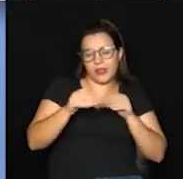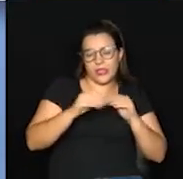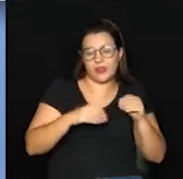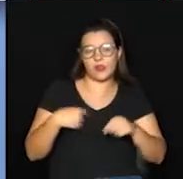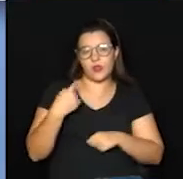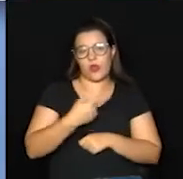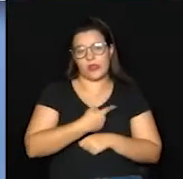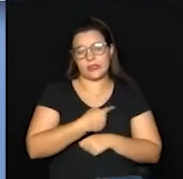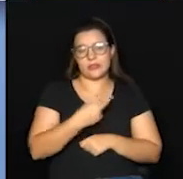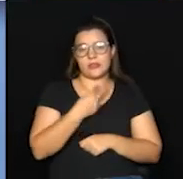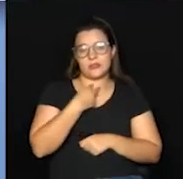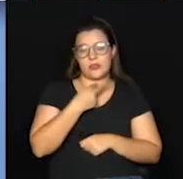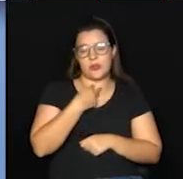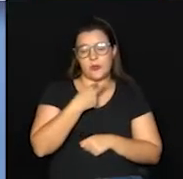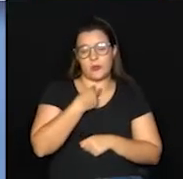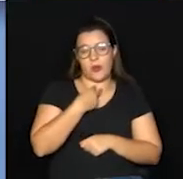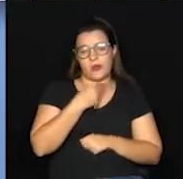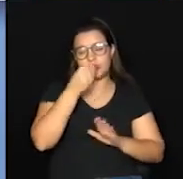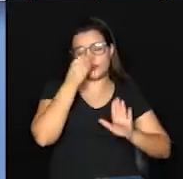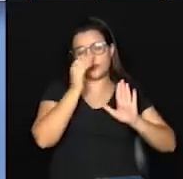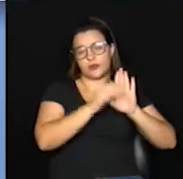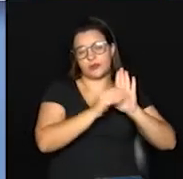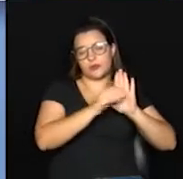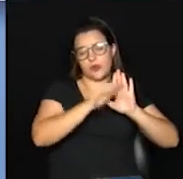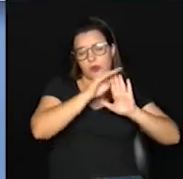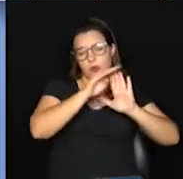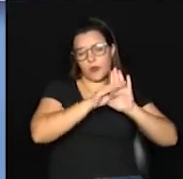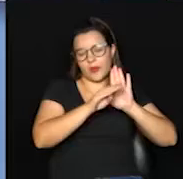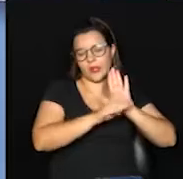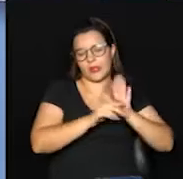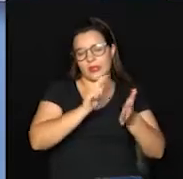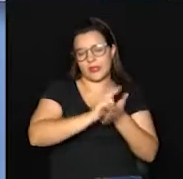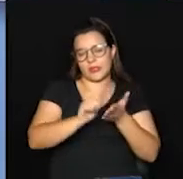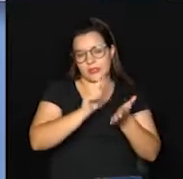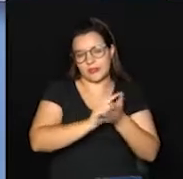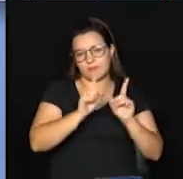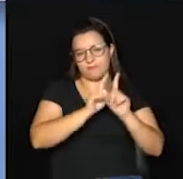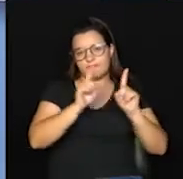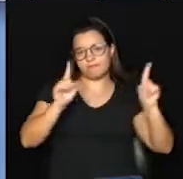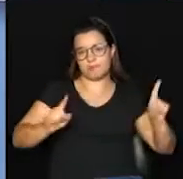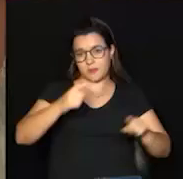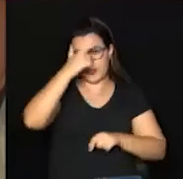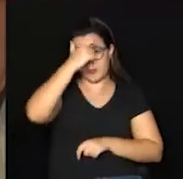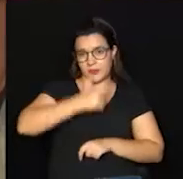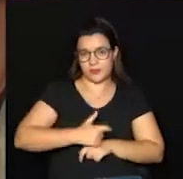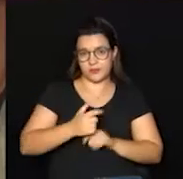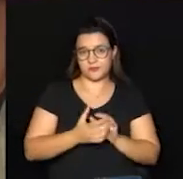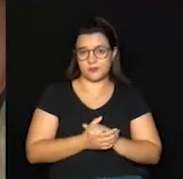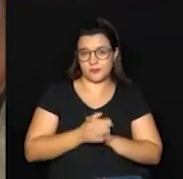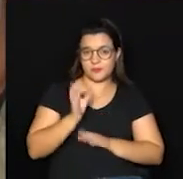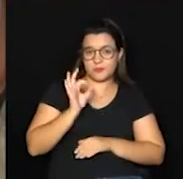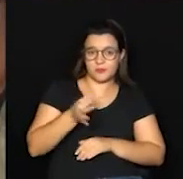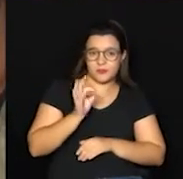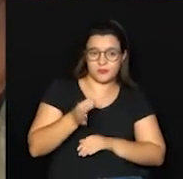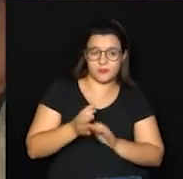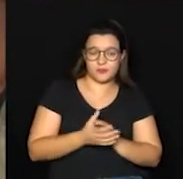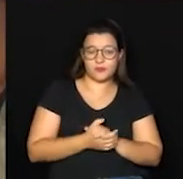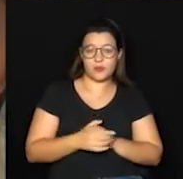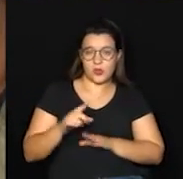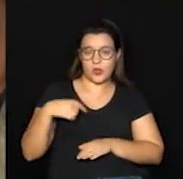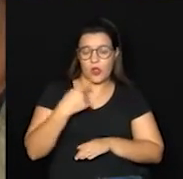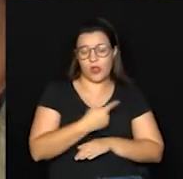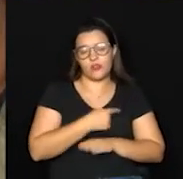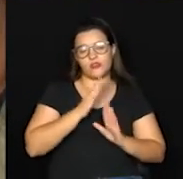não podemos relaxar com os cuidados de higiene e distanciamento pessoal. Exatamente. Todos nós